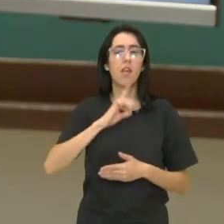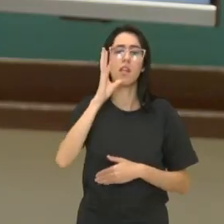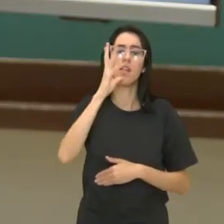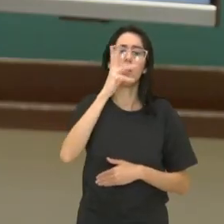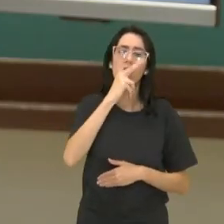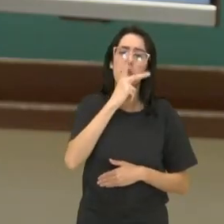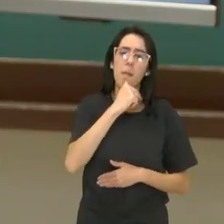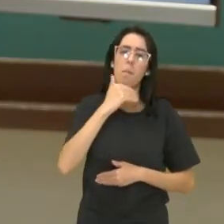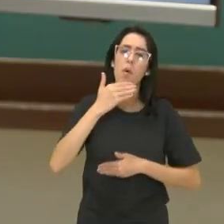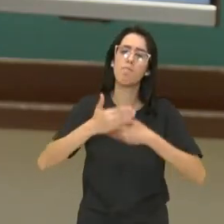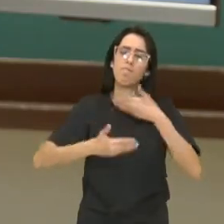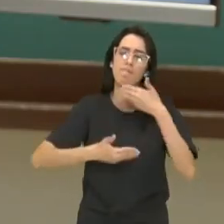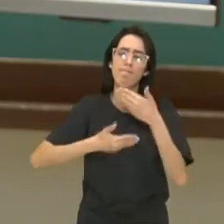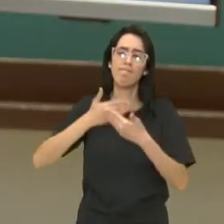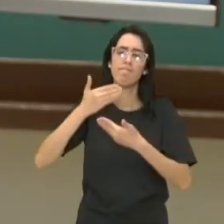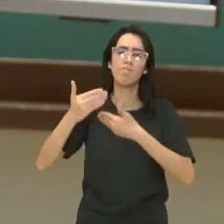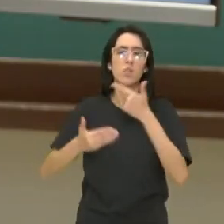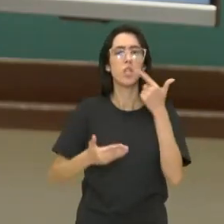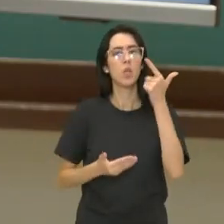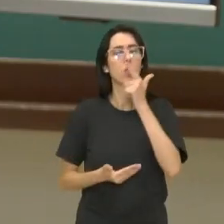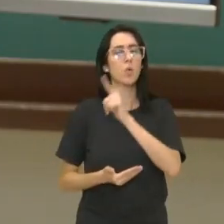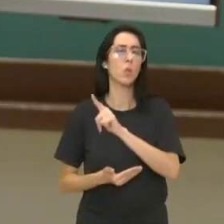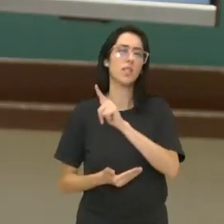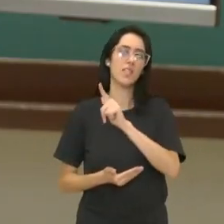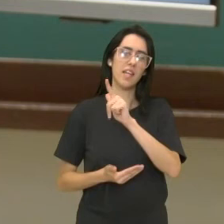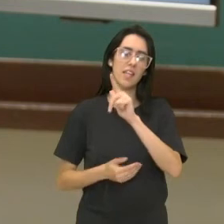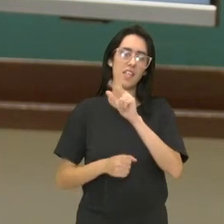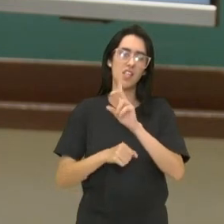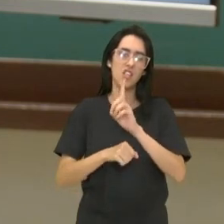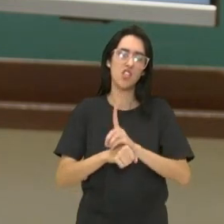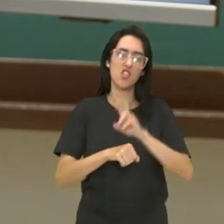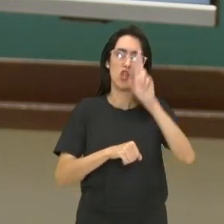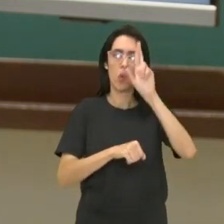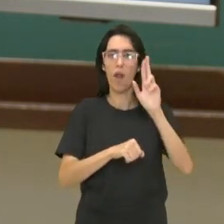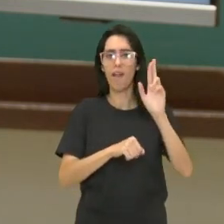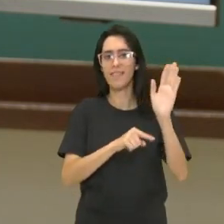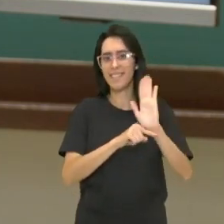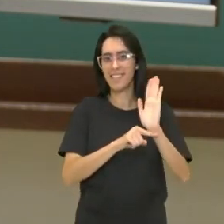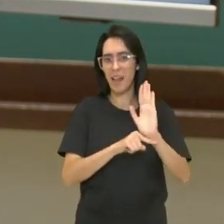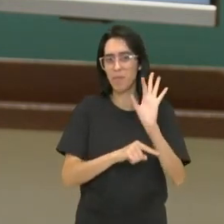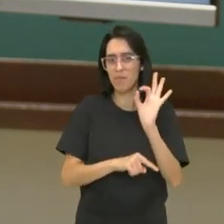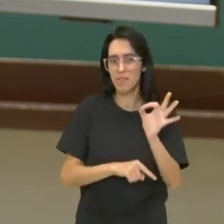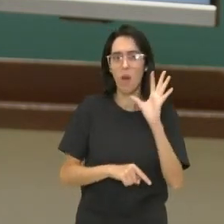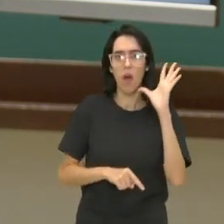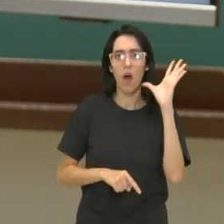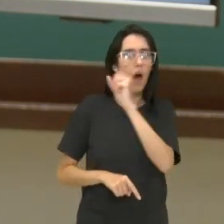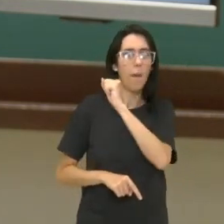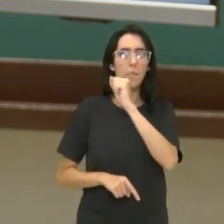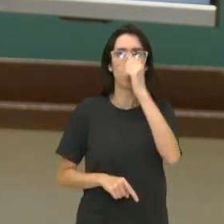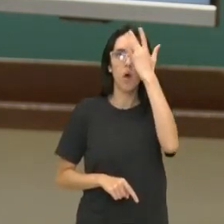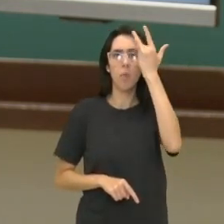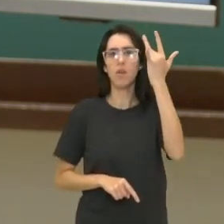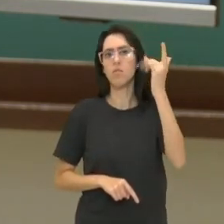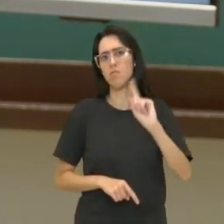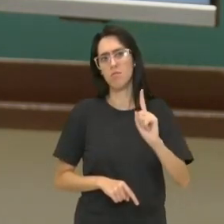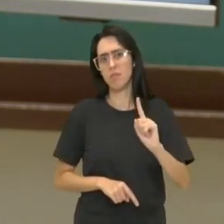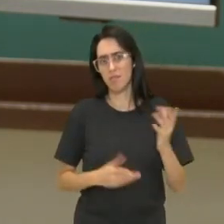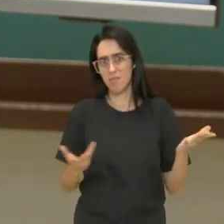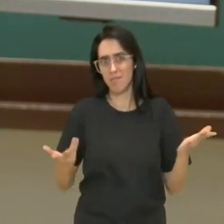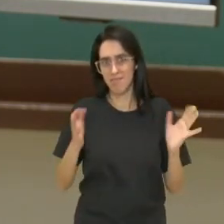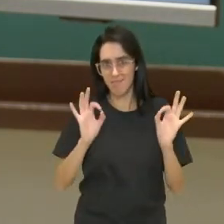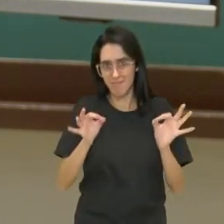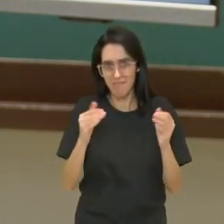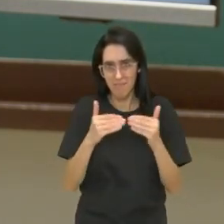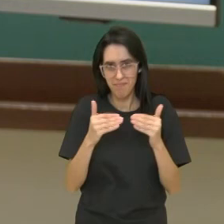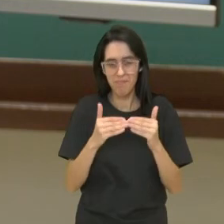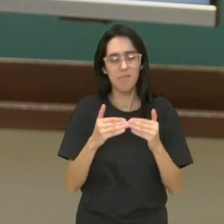processo para chegar a ser uma diretora de cinema. Ok? Não foi de um dia para o outro. De acordo?